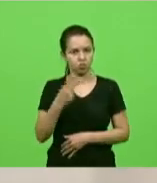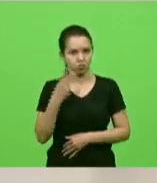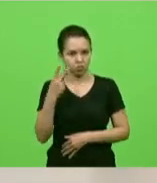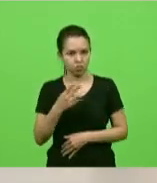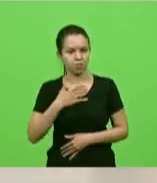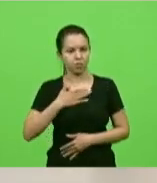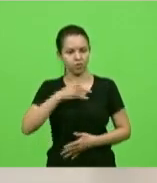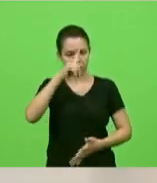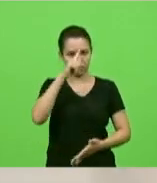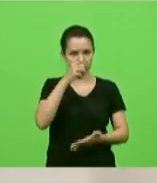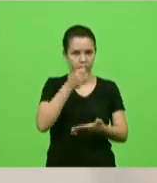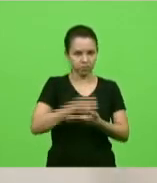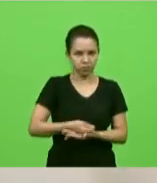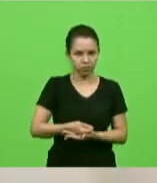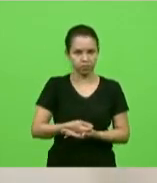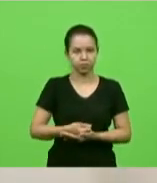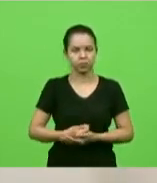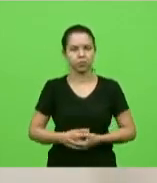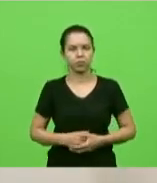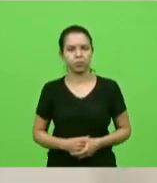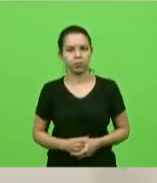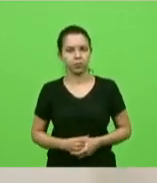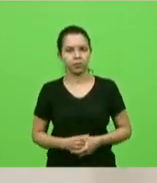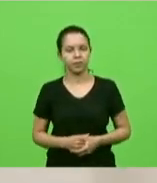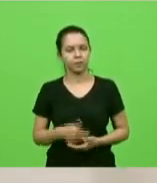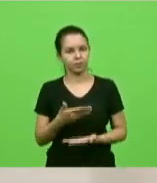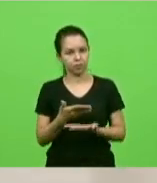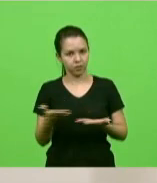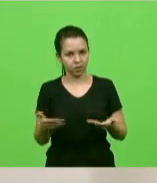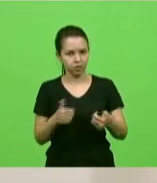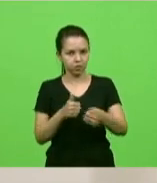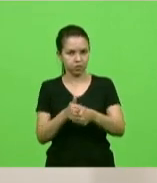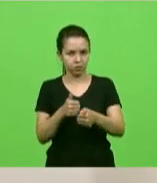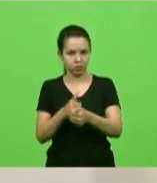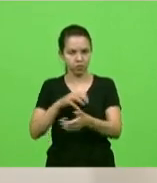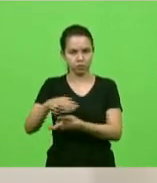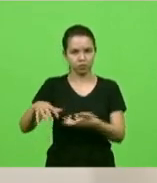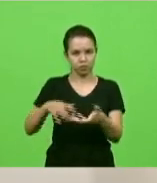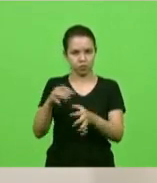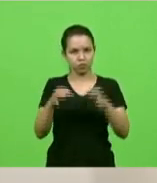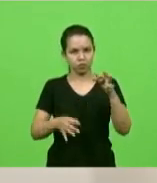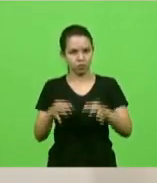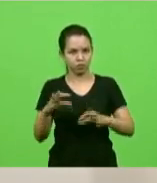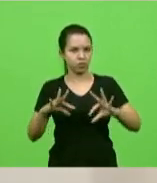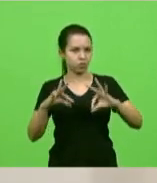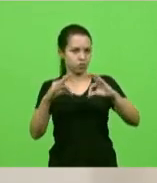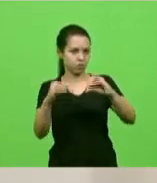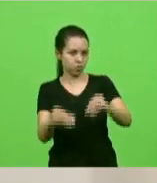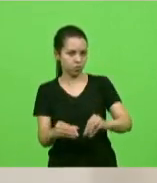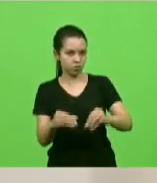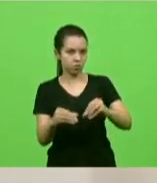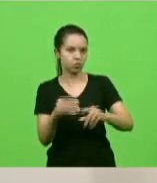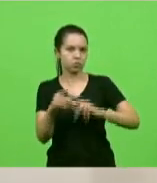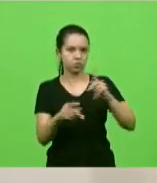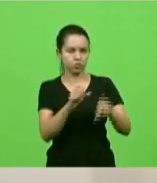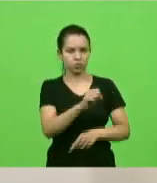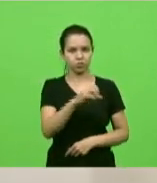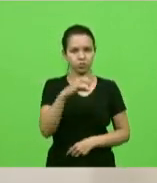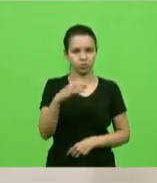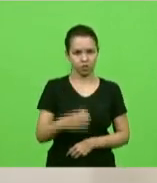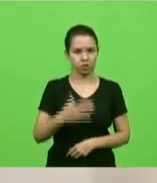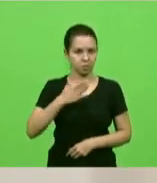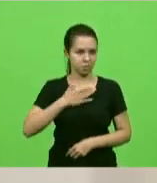minha decisão. Aos meus pares neste tribunal misto de julgamento e a todos os catarinenses, asseguro que